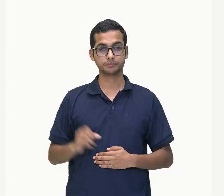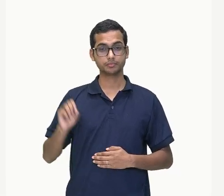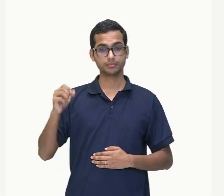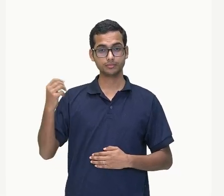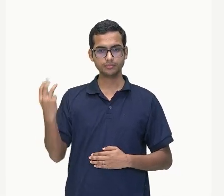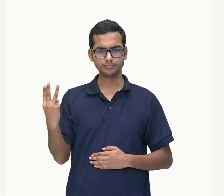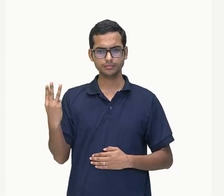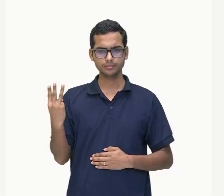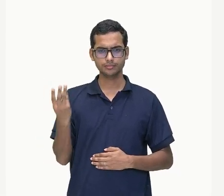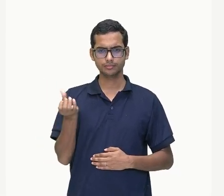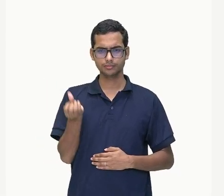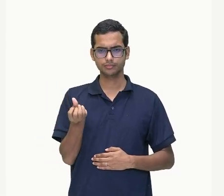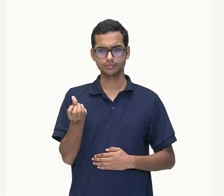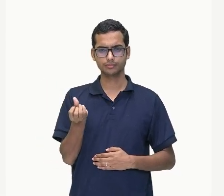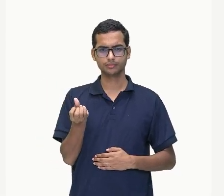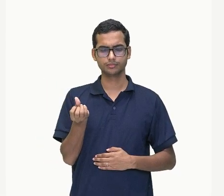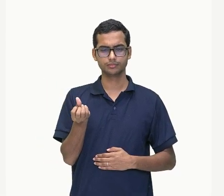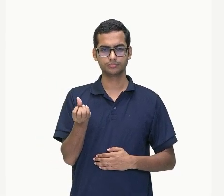360.